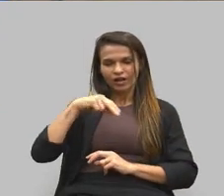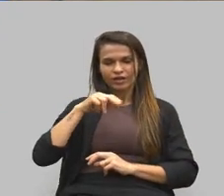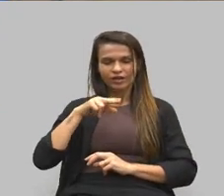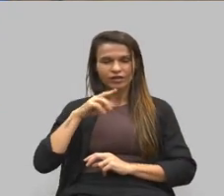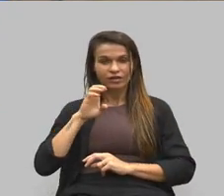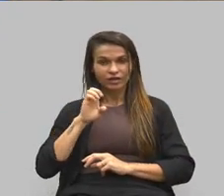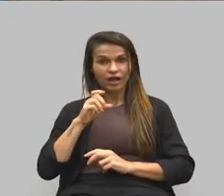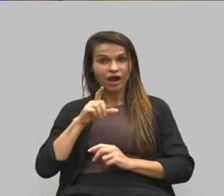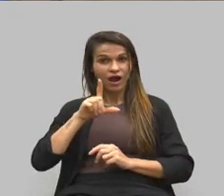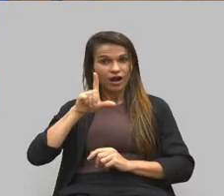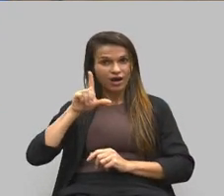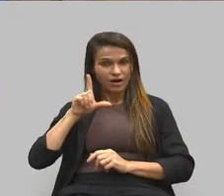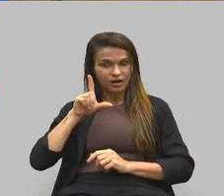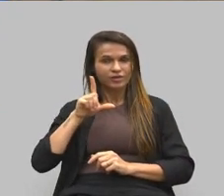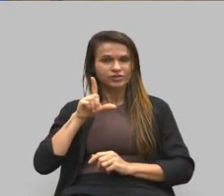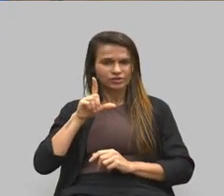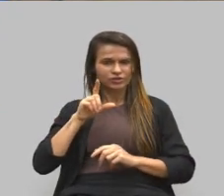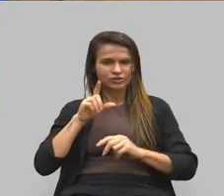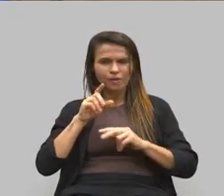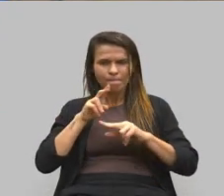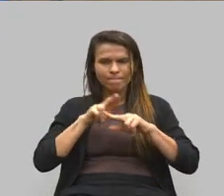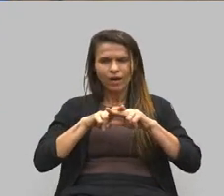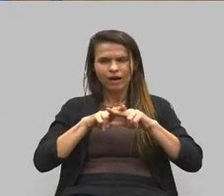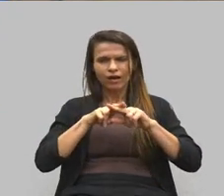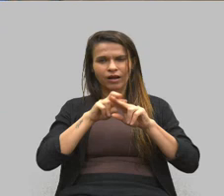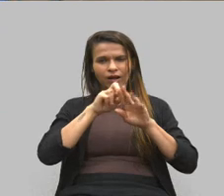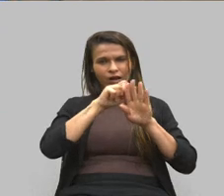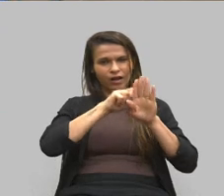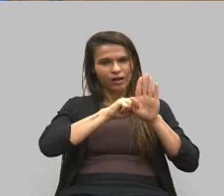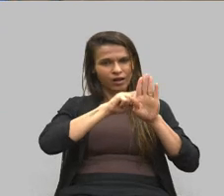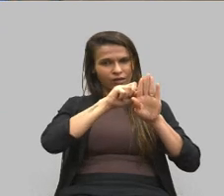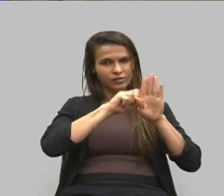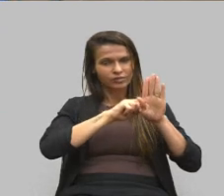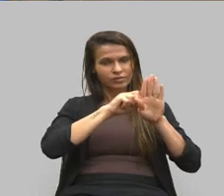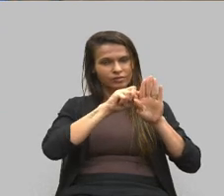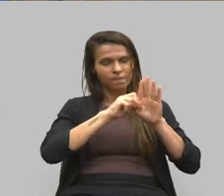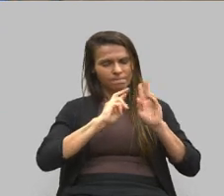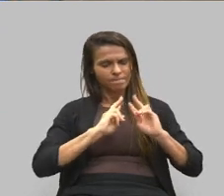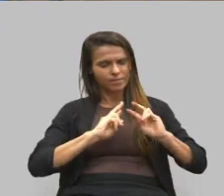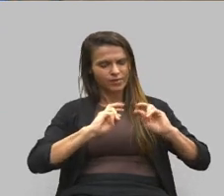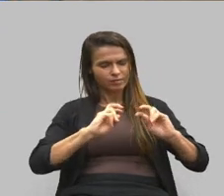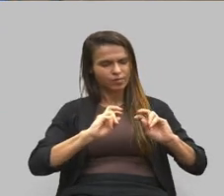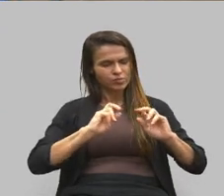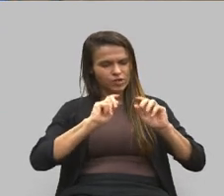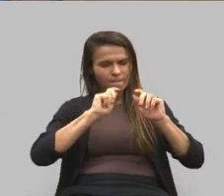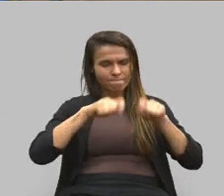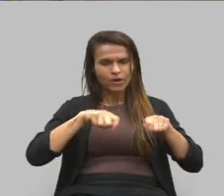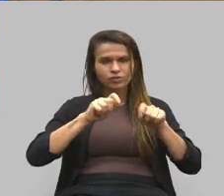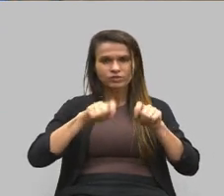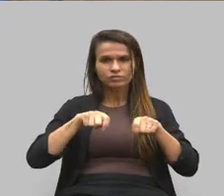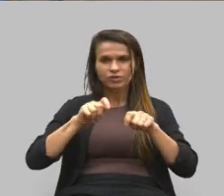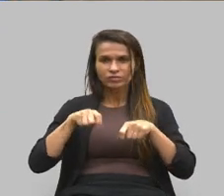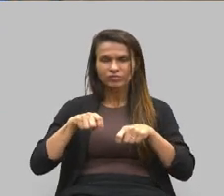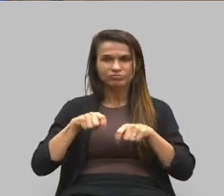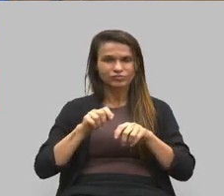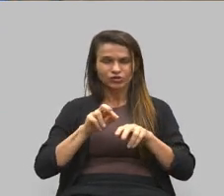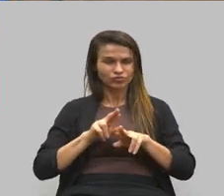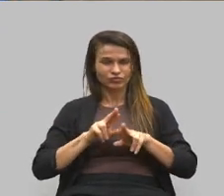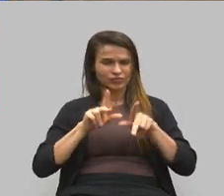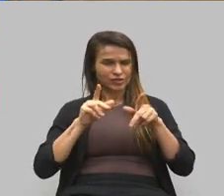que enxergou e focou nas minhas potencialidades e não nas minhas